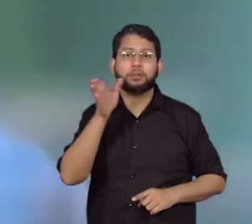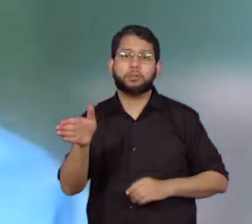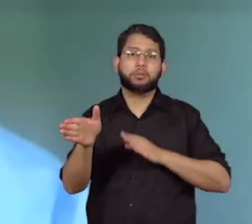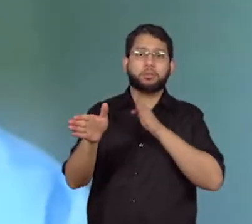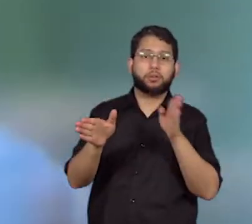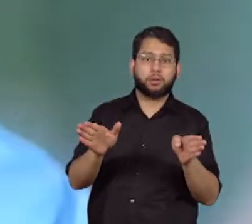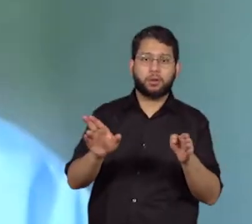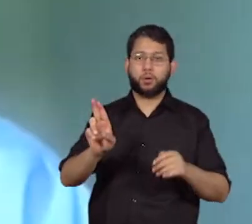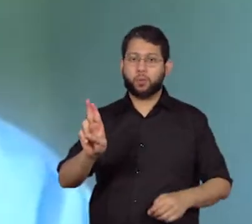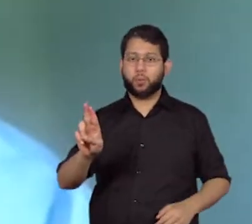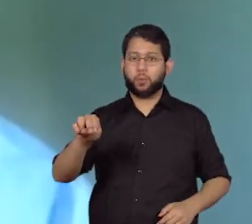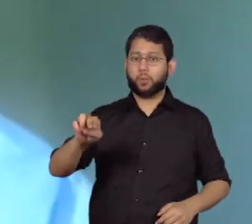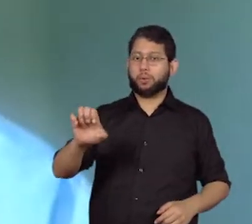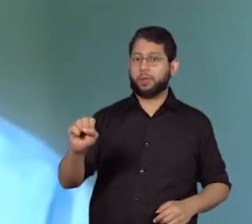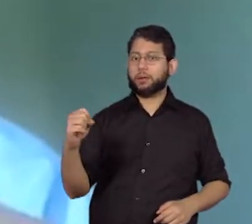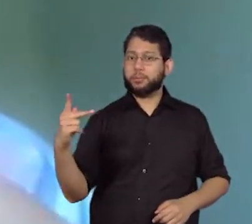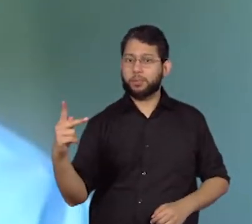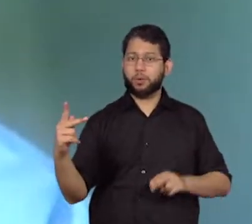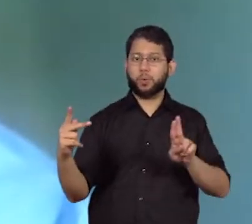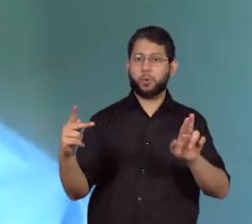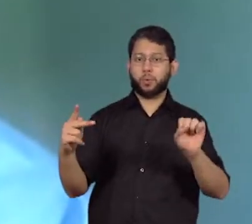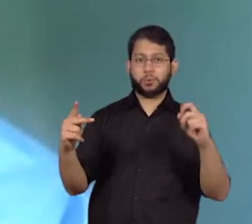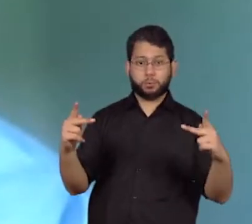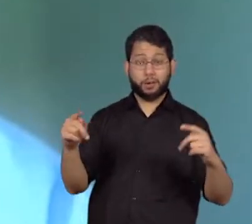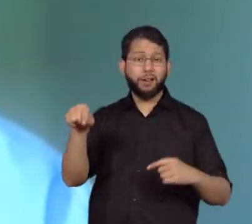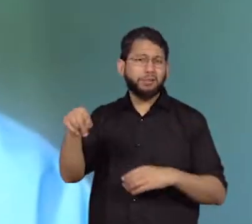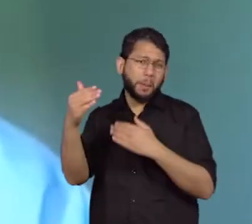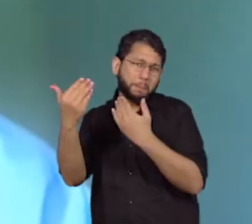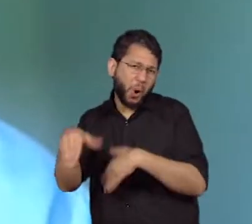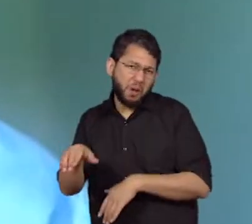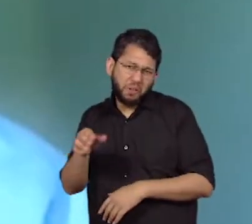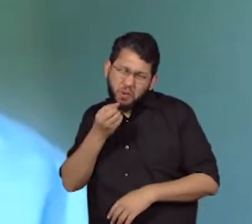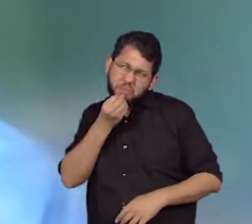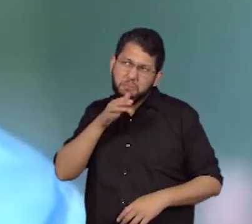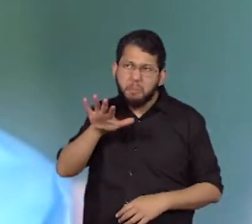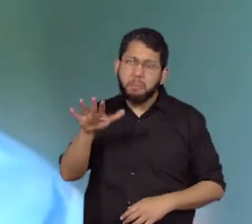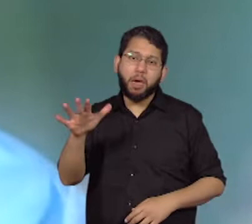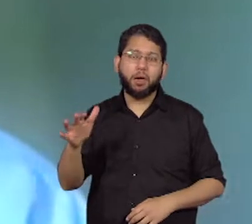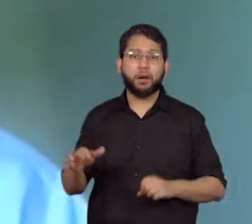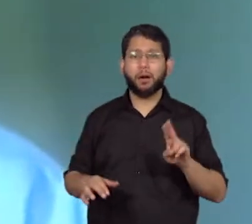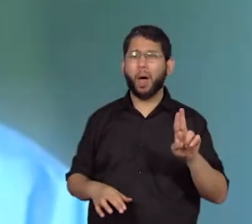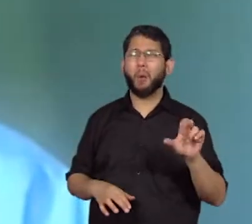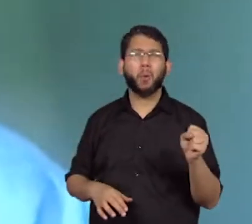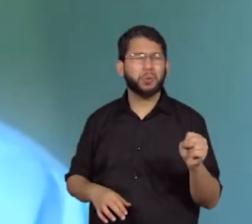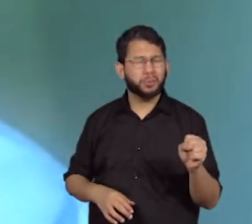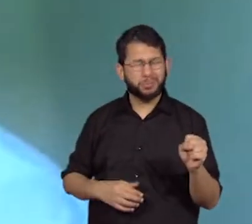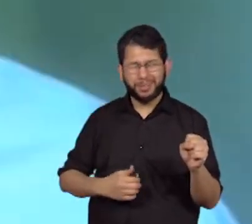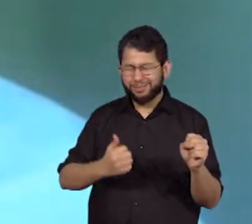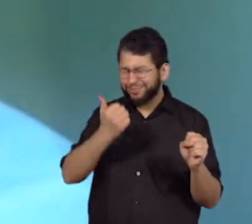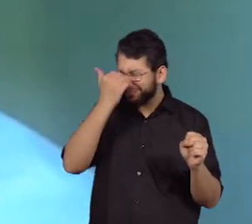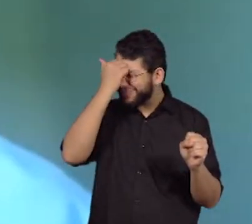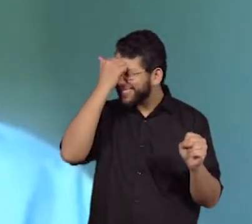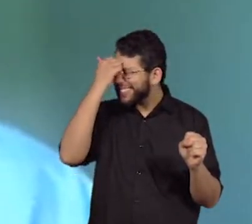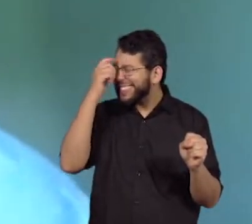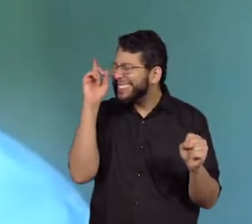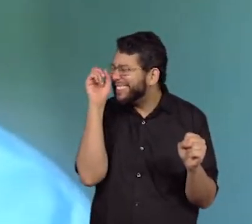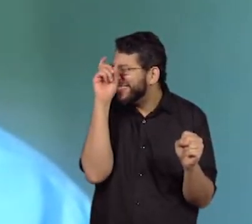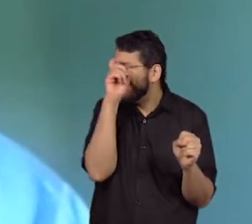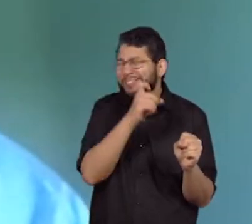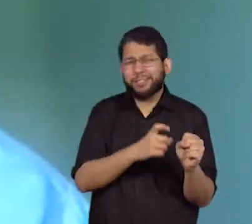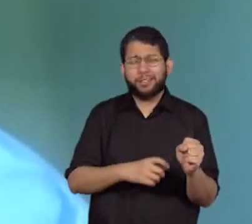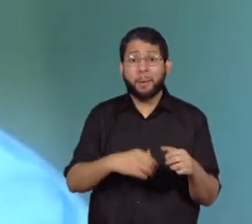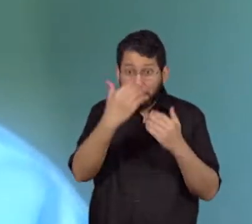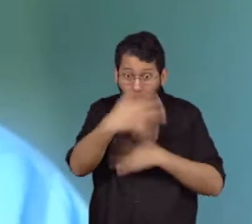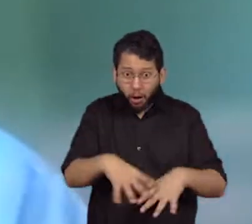na Unesp foi bem, mas não foi incrível, e a minha prova na USP foi um pesadelo. Eu já, no meio da